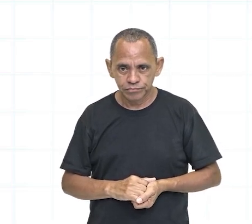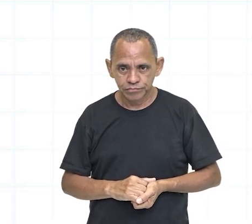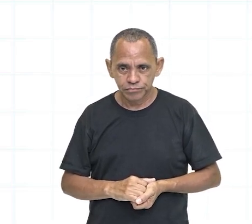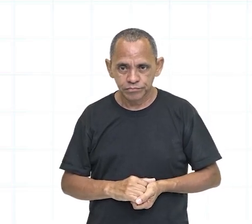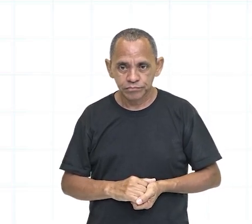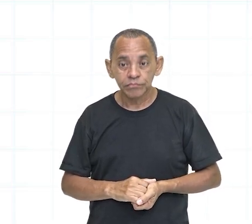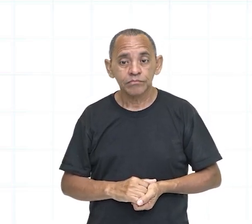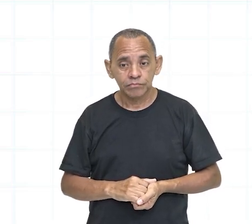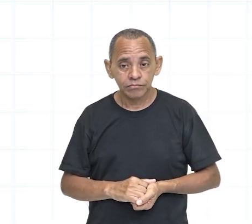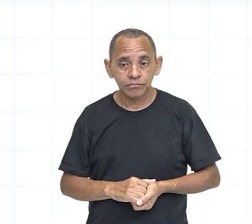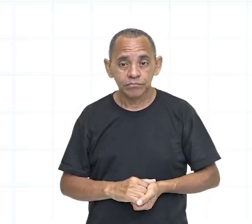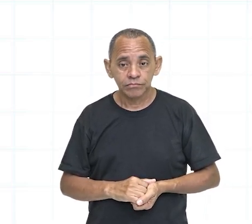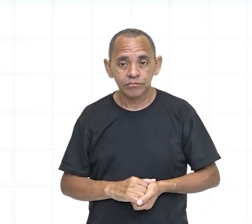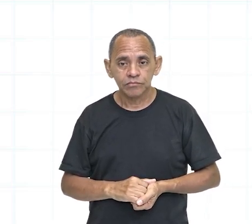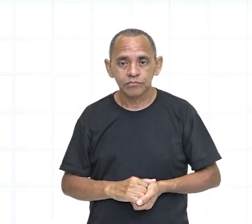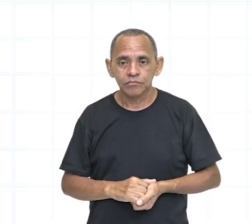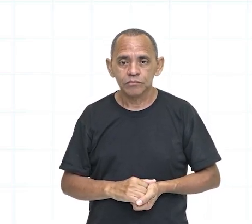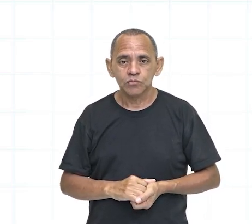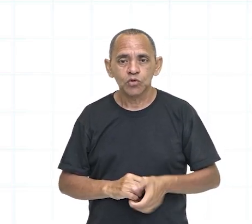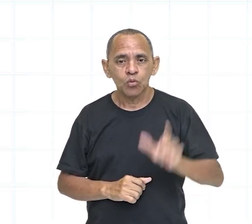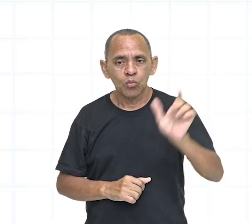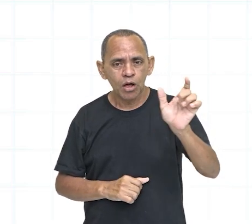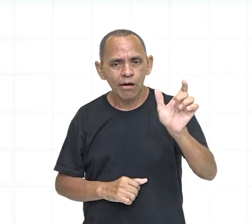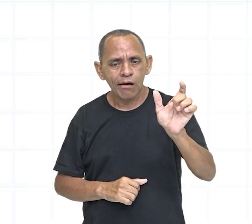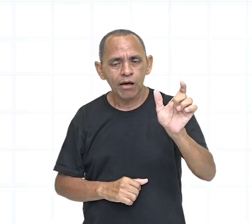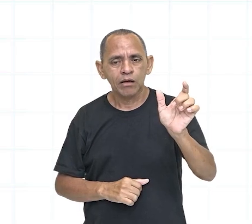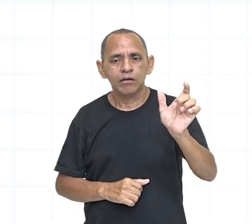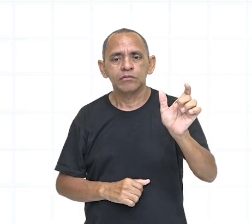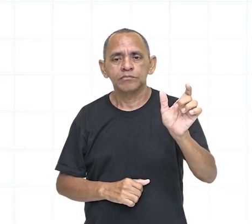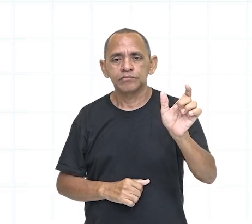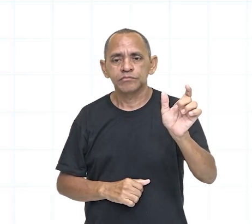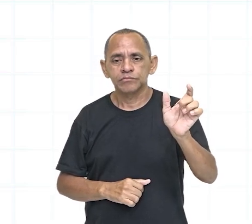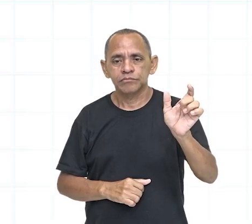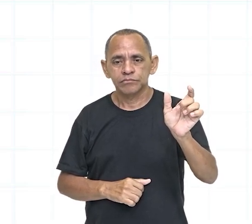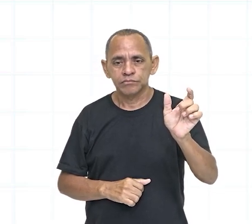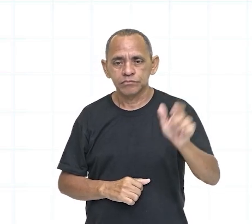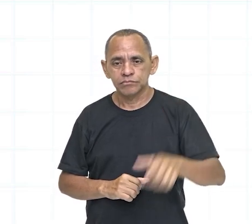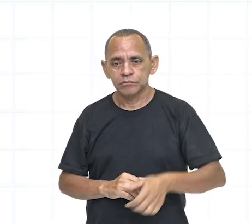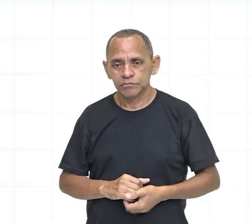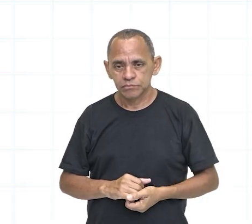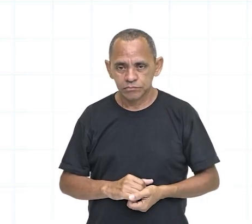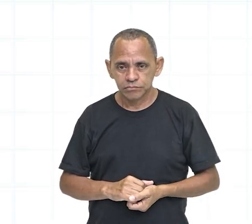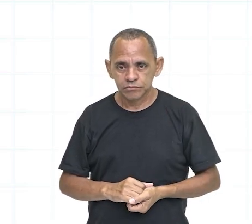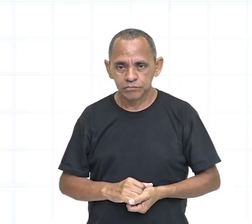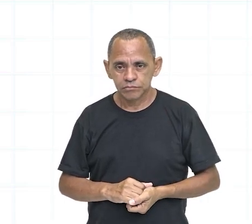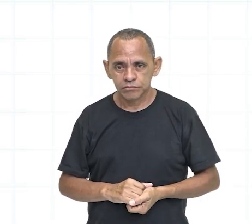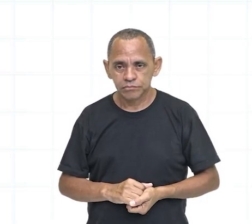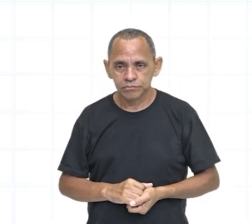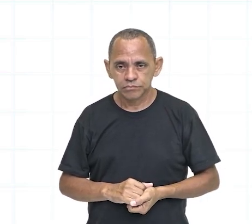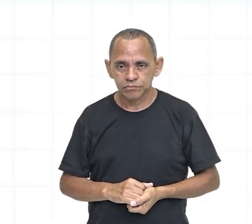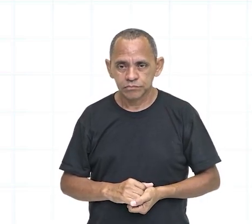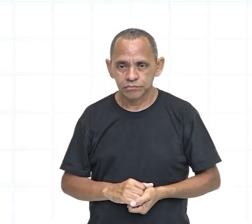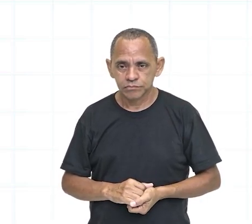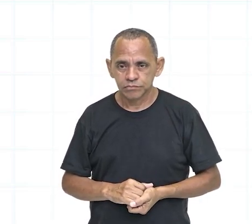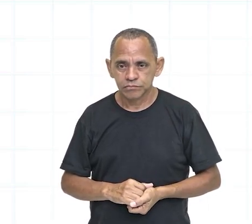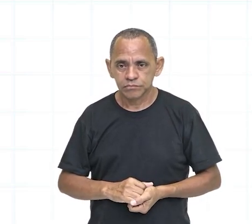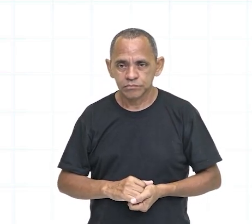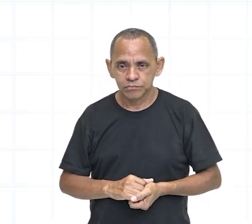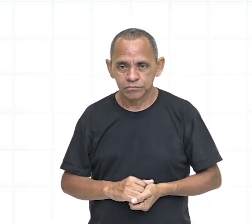palavras em destaque quais são? Independence, subsequent economic,